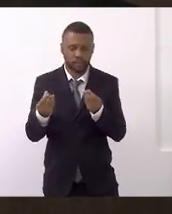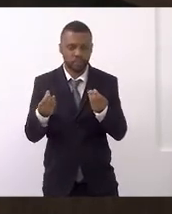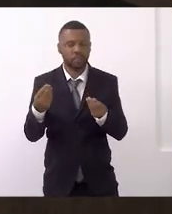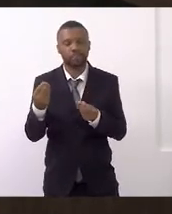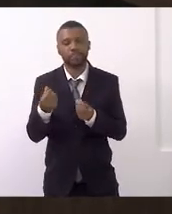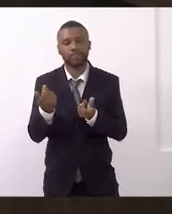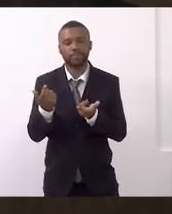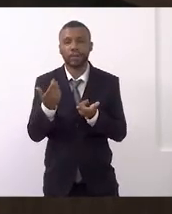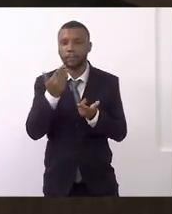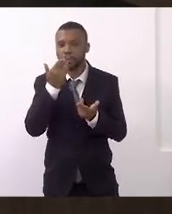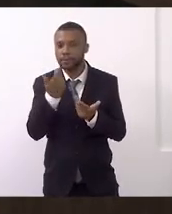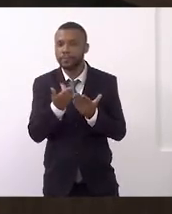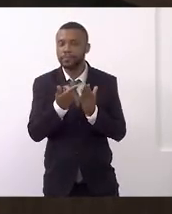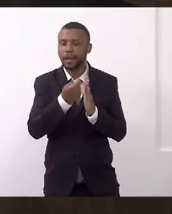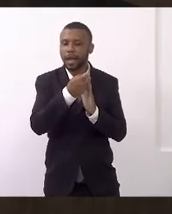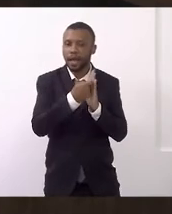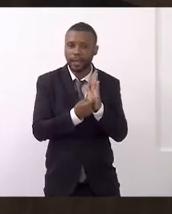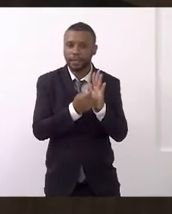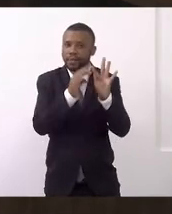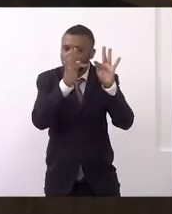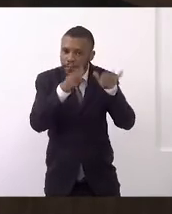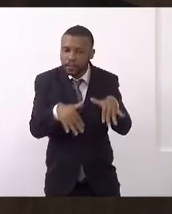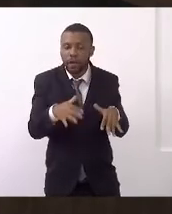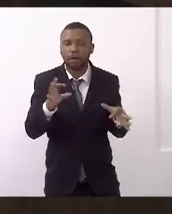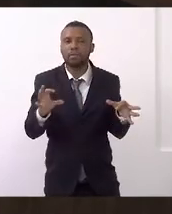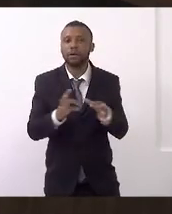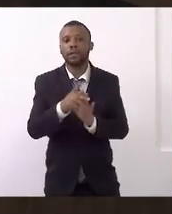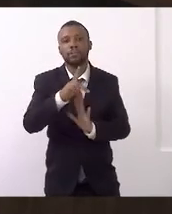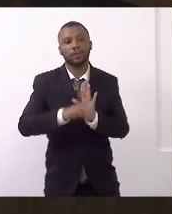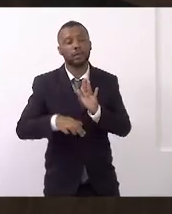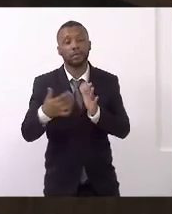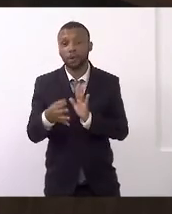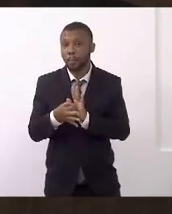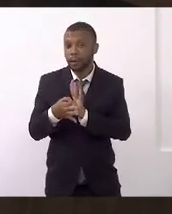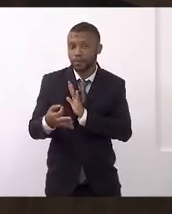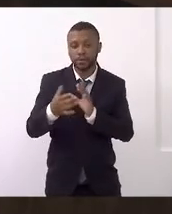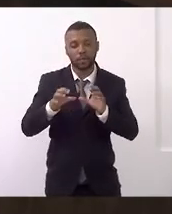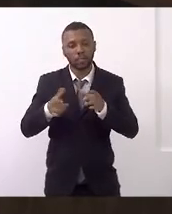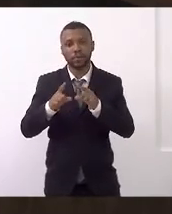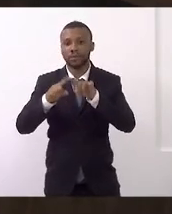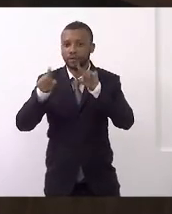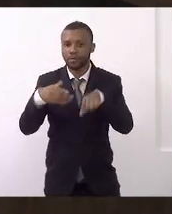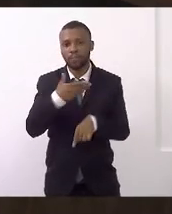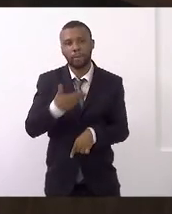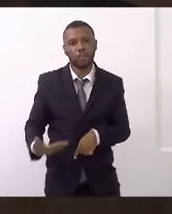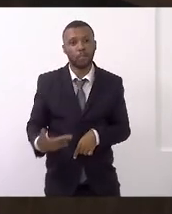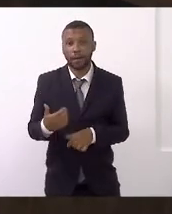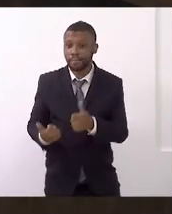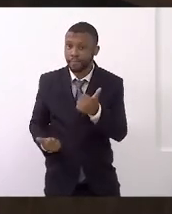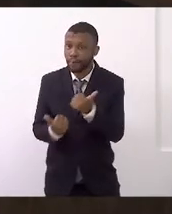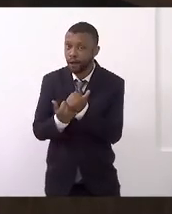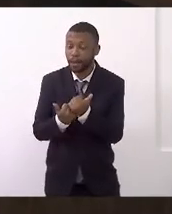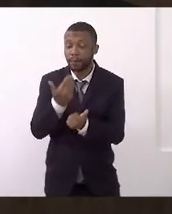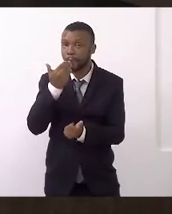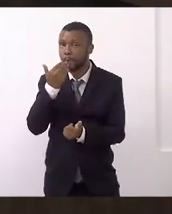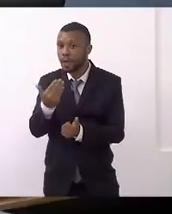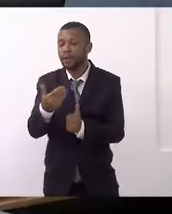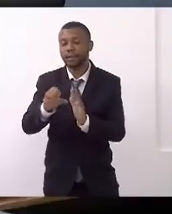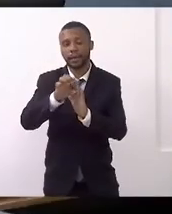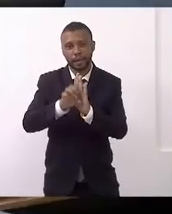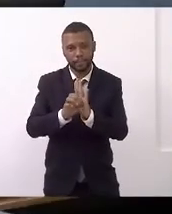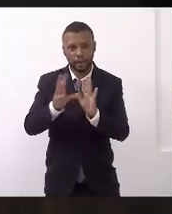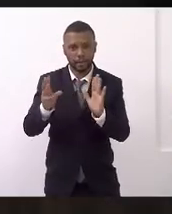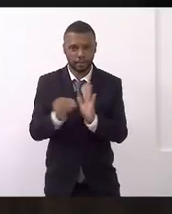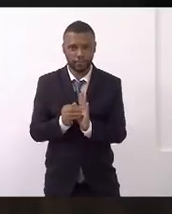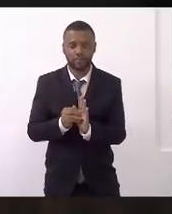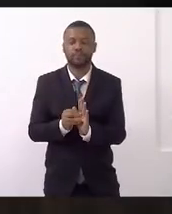de redação final desse projeto. Então, o parecer da Comissão de Servidores é favorável com emendas. Ok.